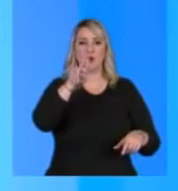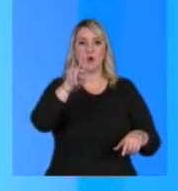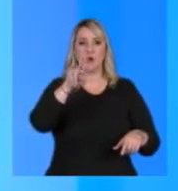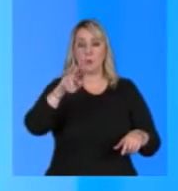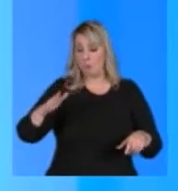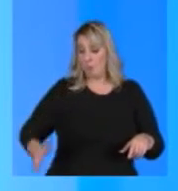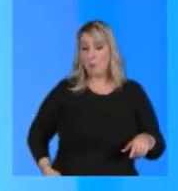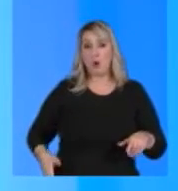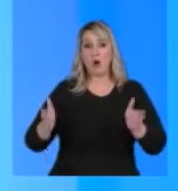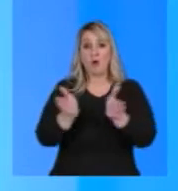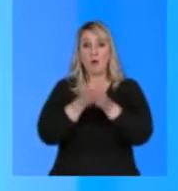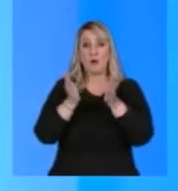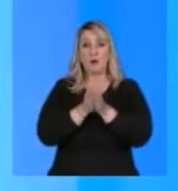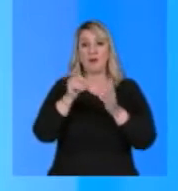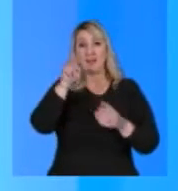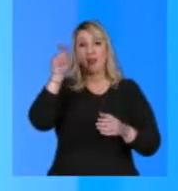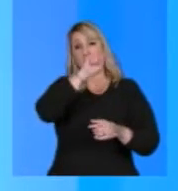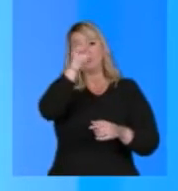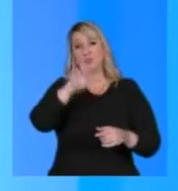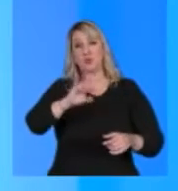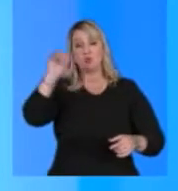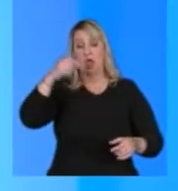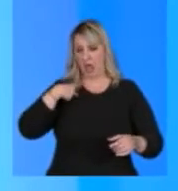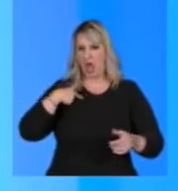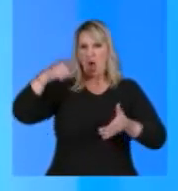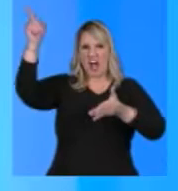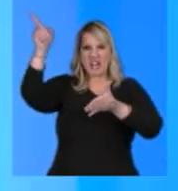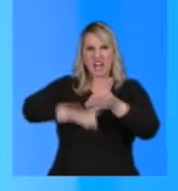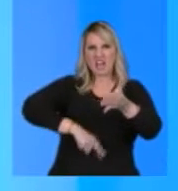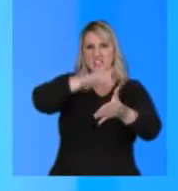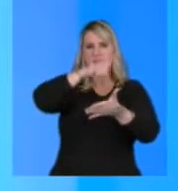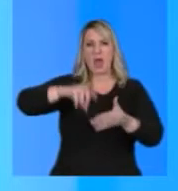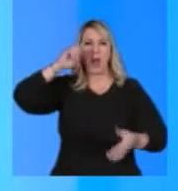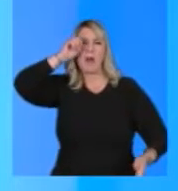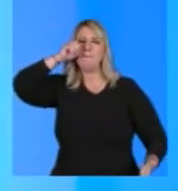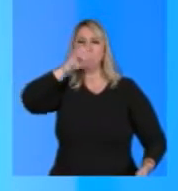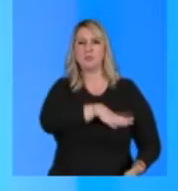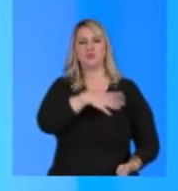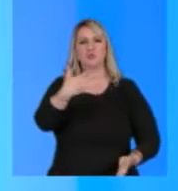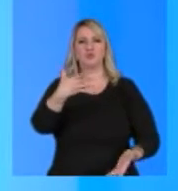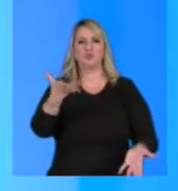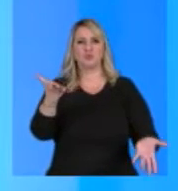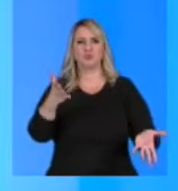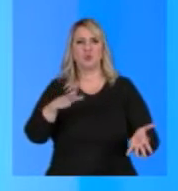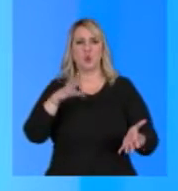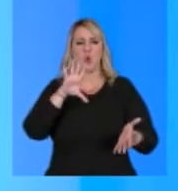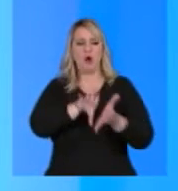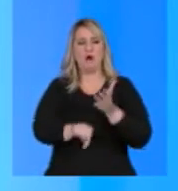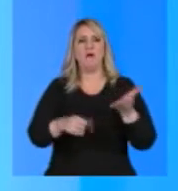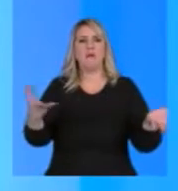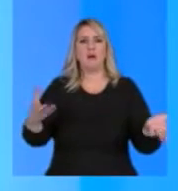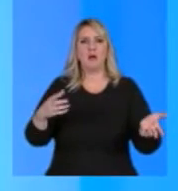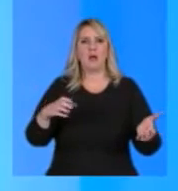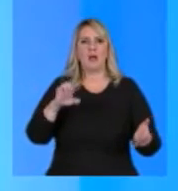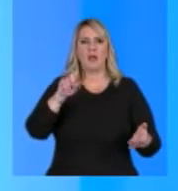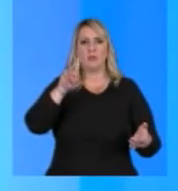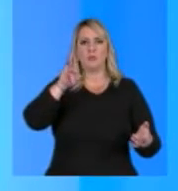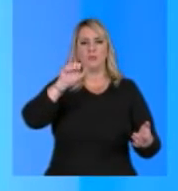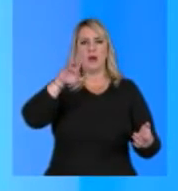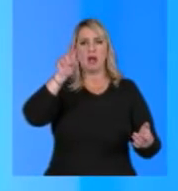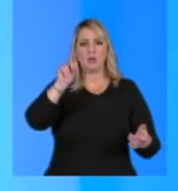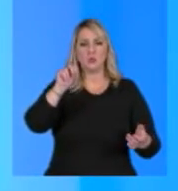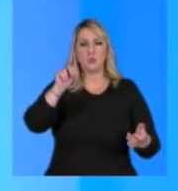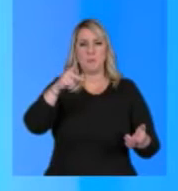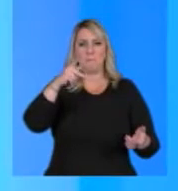bolso do pobre na zona oeste que eu vou cancelar esse absurdo dessa cobrança alucinada que eduardo paes o pedro paulo estão